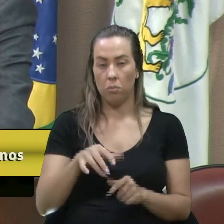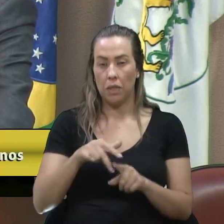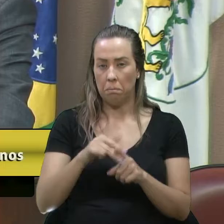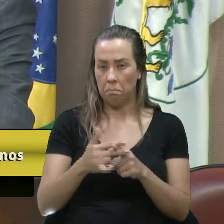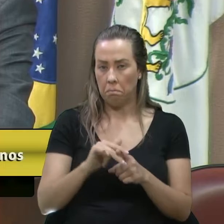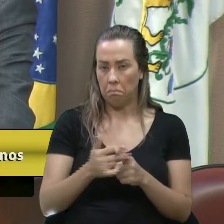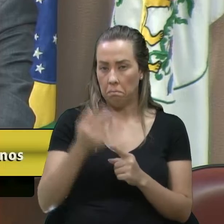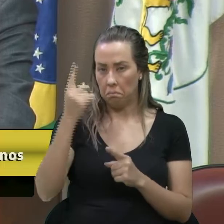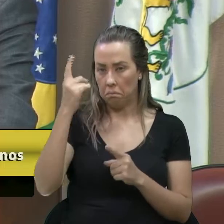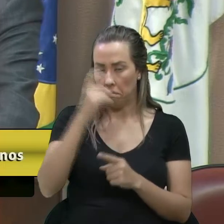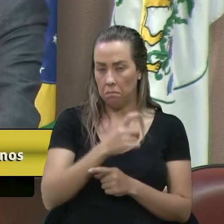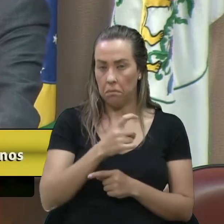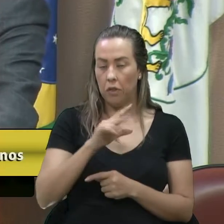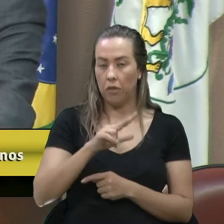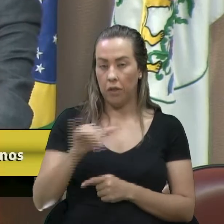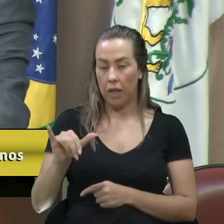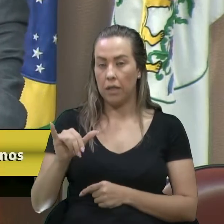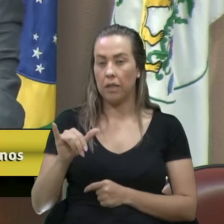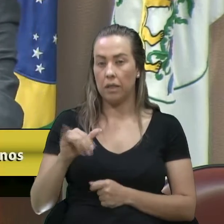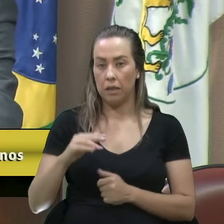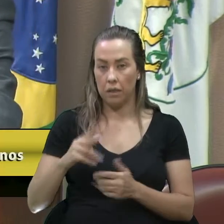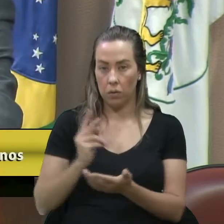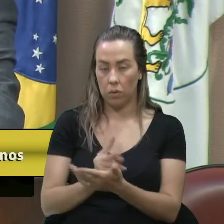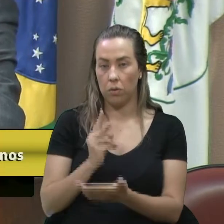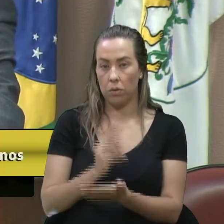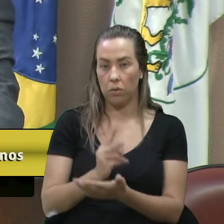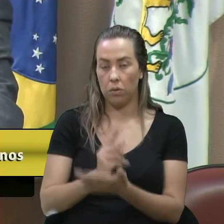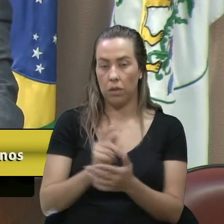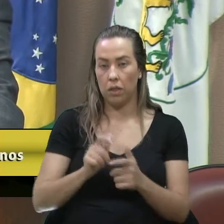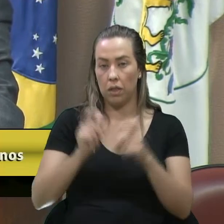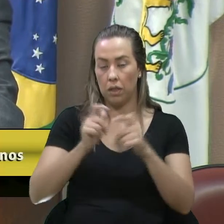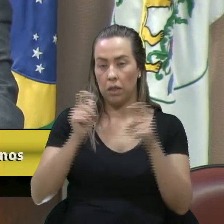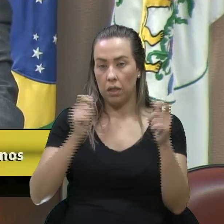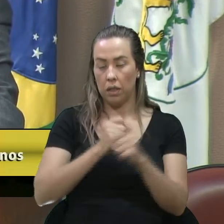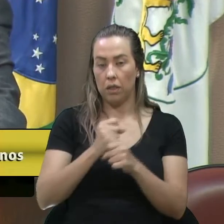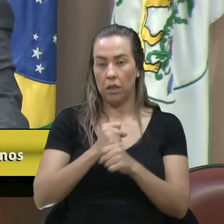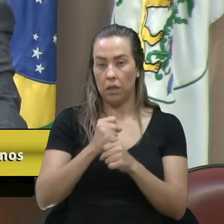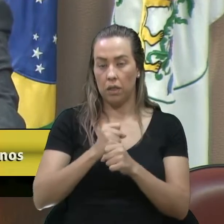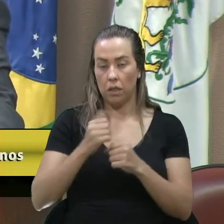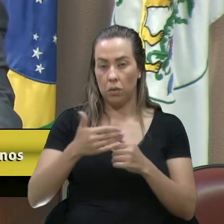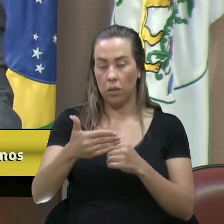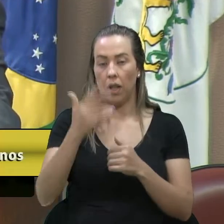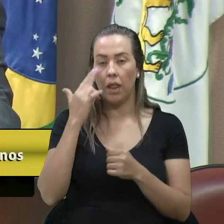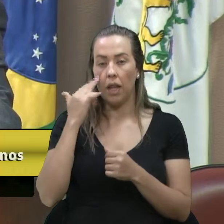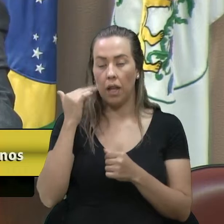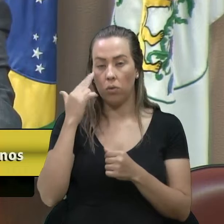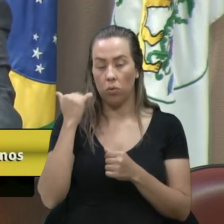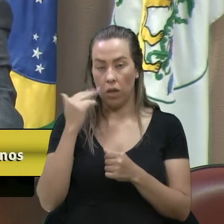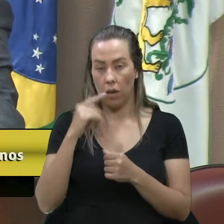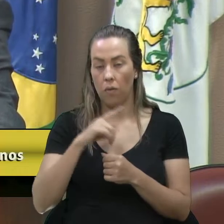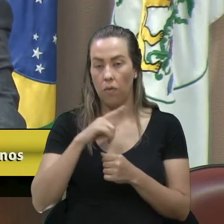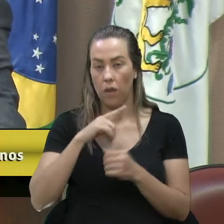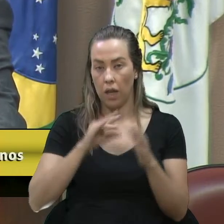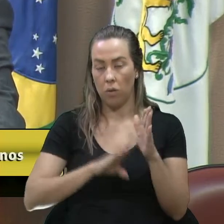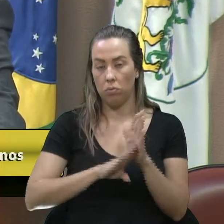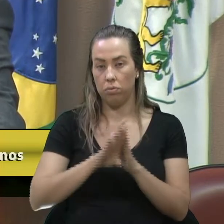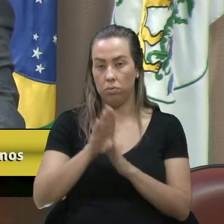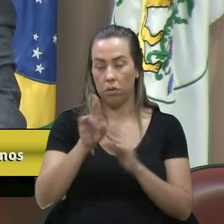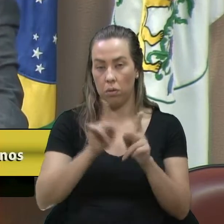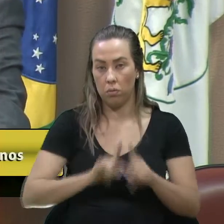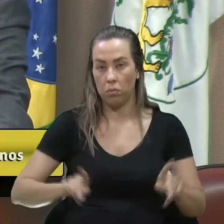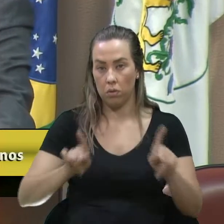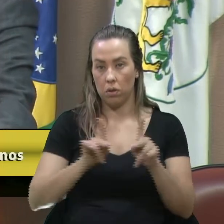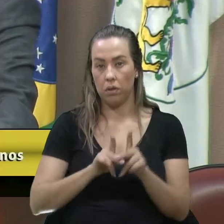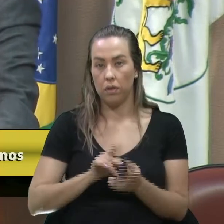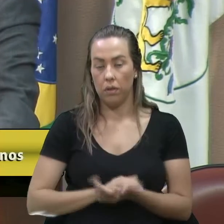situação que vai estar continuando. Cada ano que passa é natural que haja o aumento